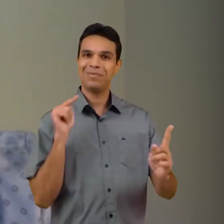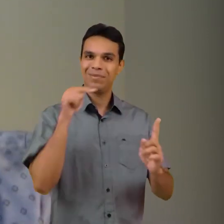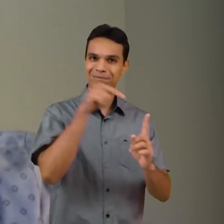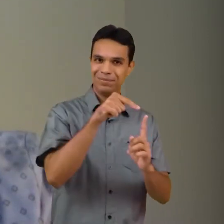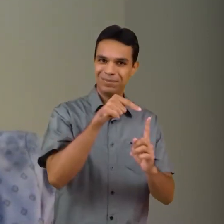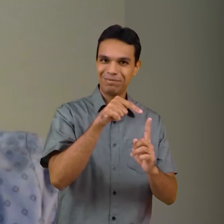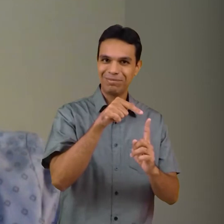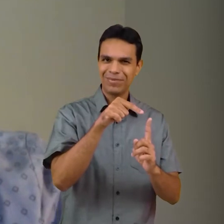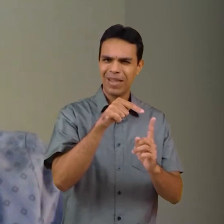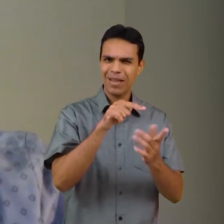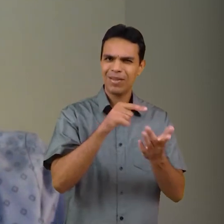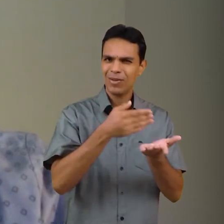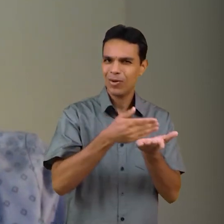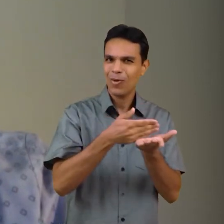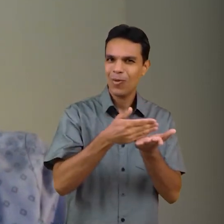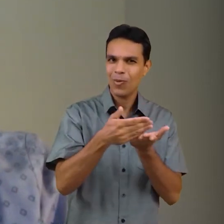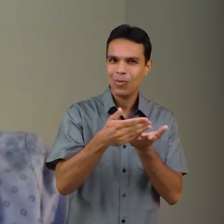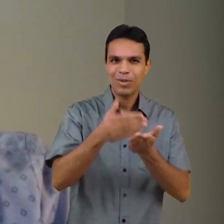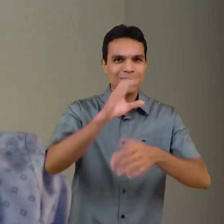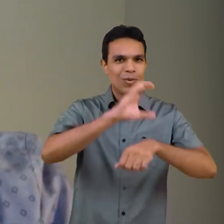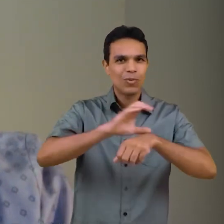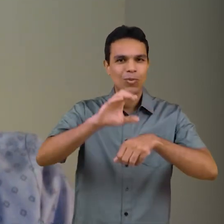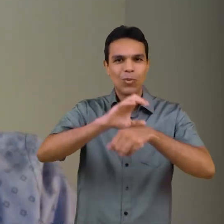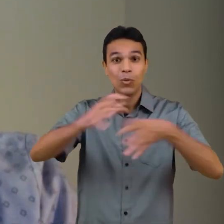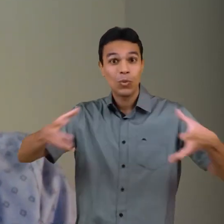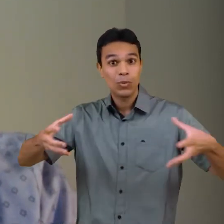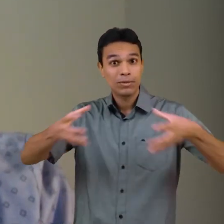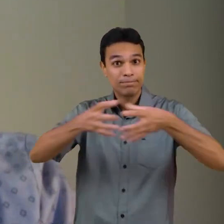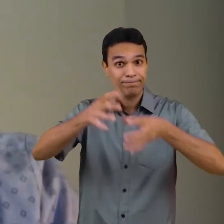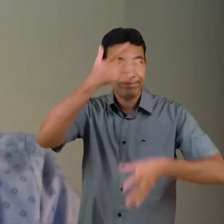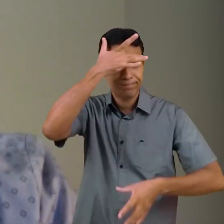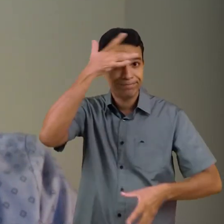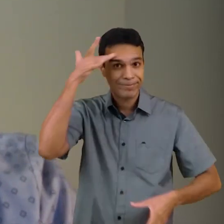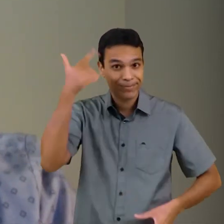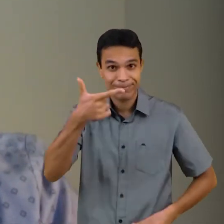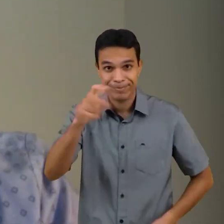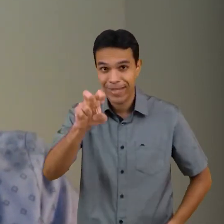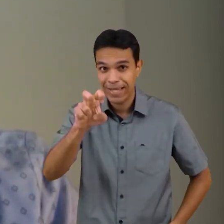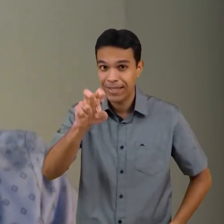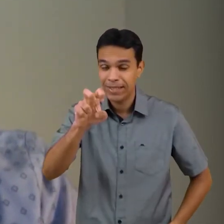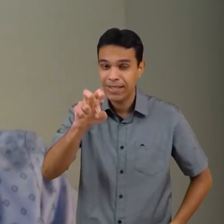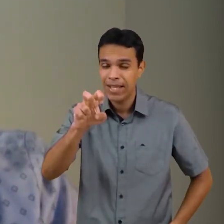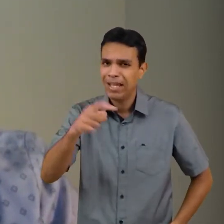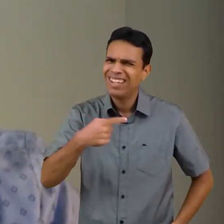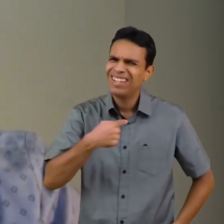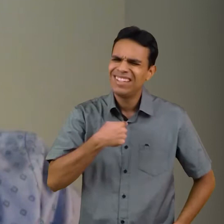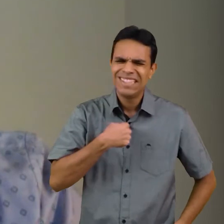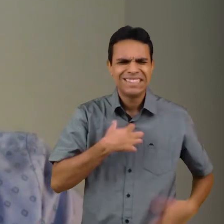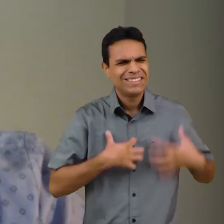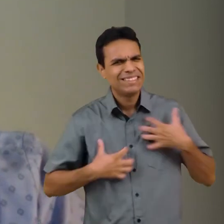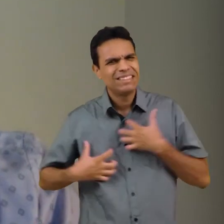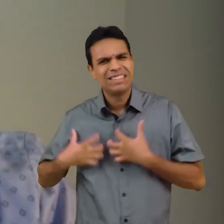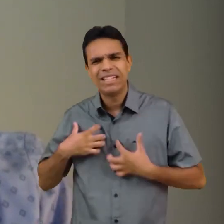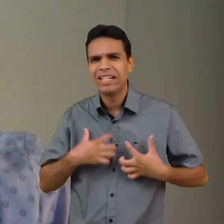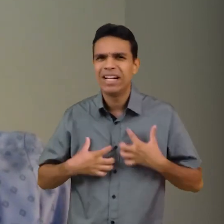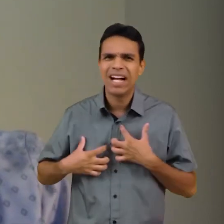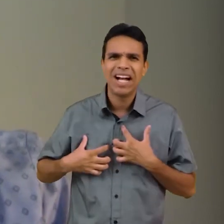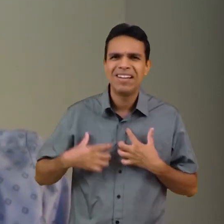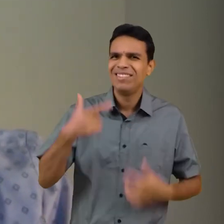A ideia inicial era fazer um curso para 25 pessoas e eu tinha um pouco de